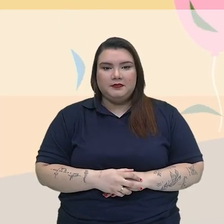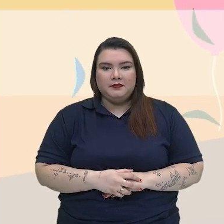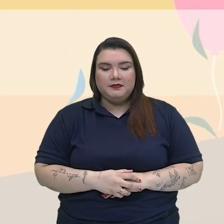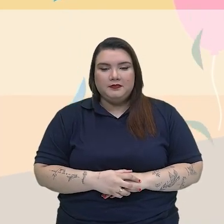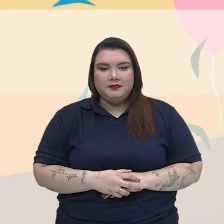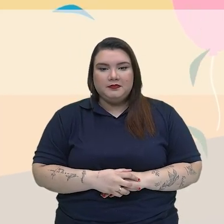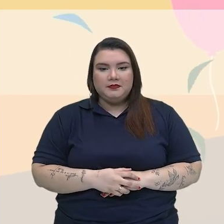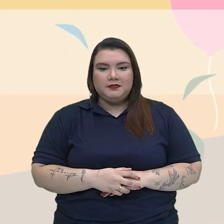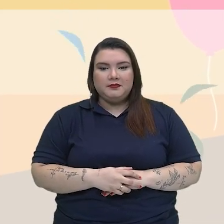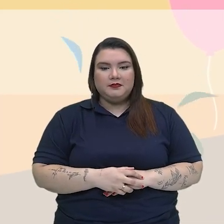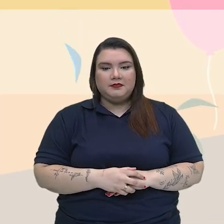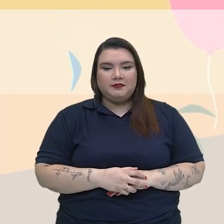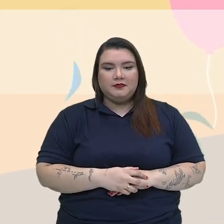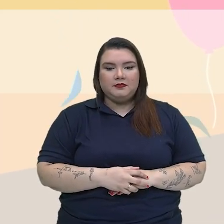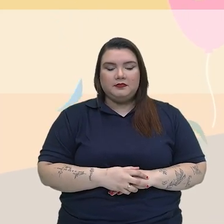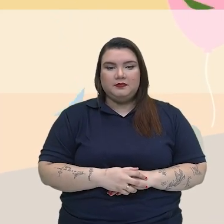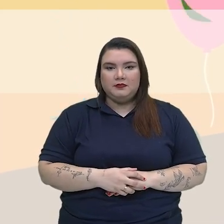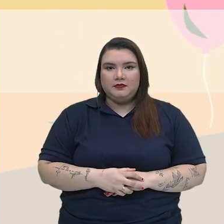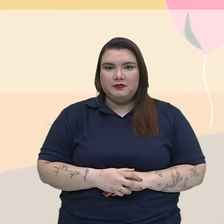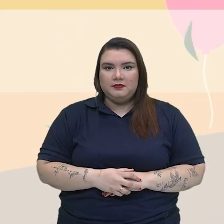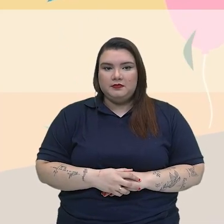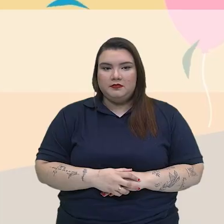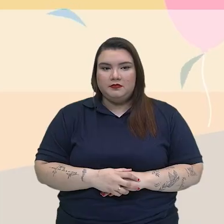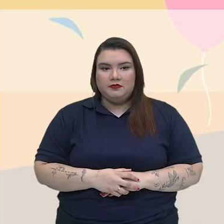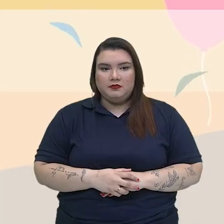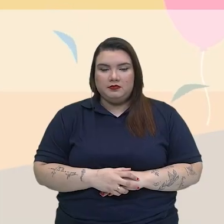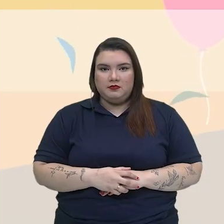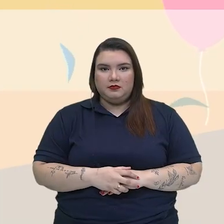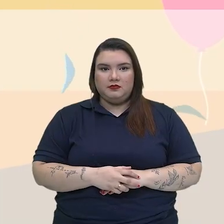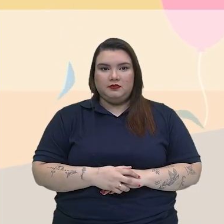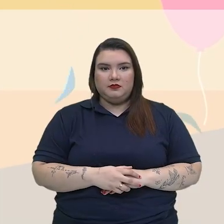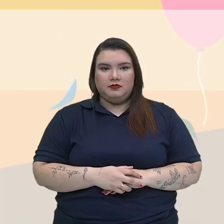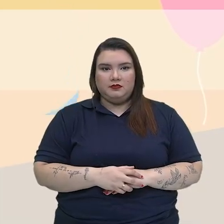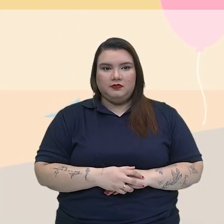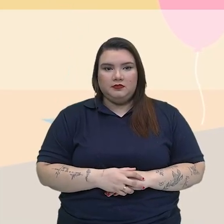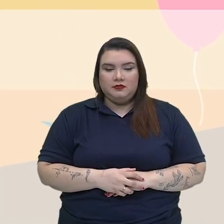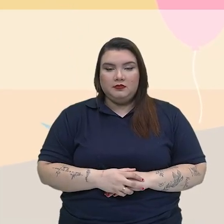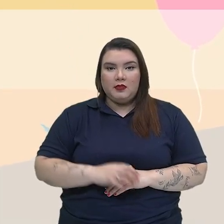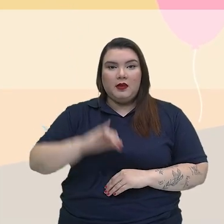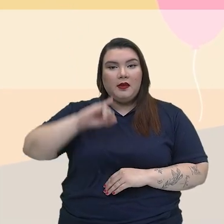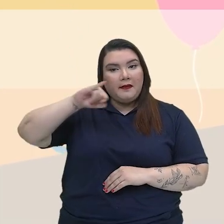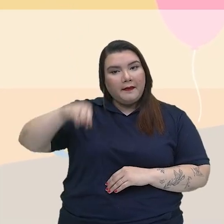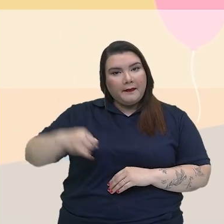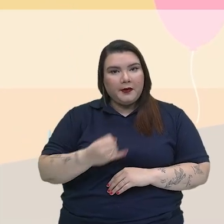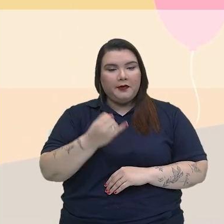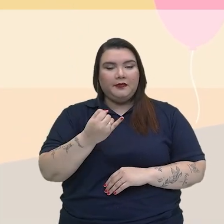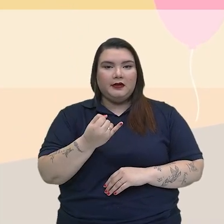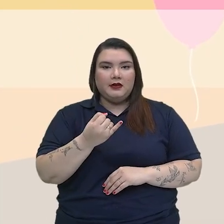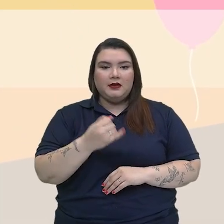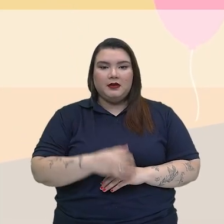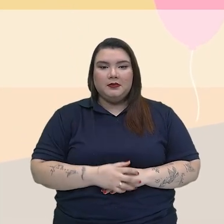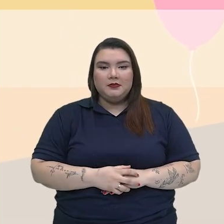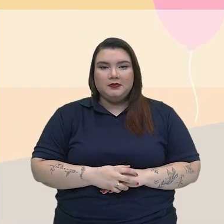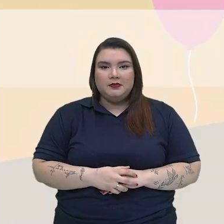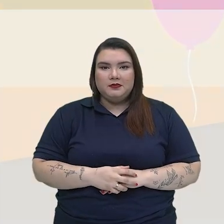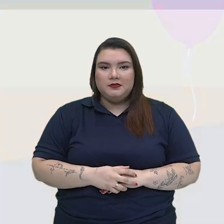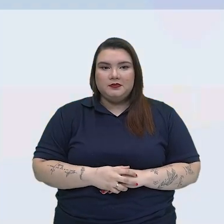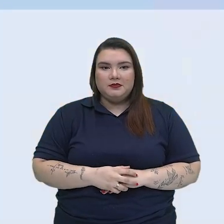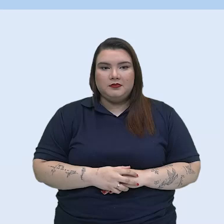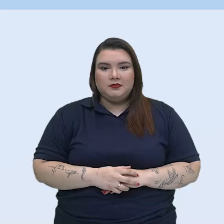To enjoy, desfrutar, aproveitar. To enjoy, desfrutar,